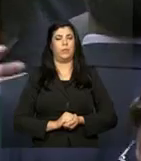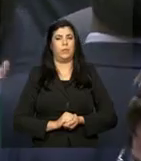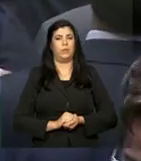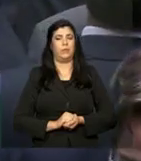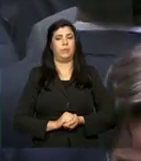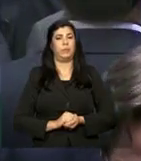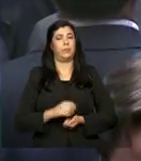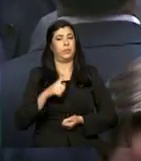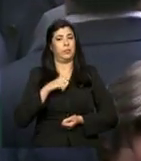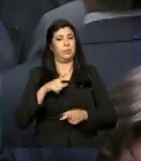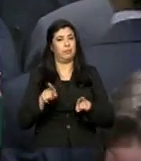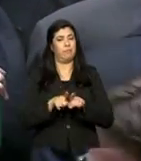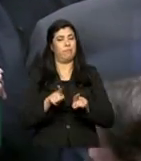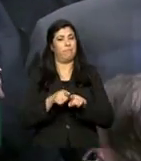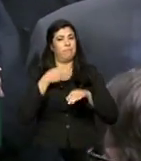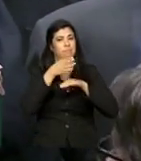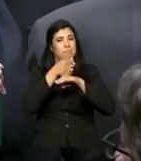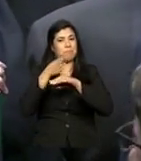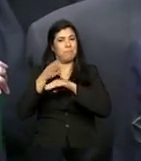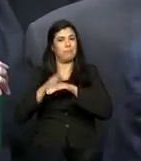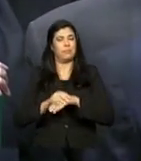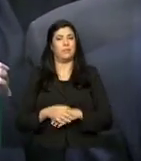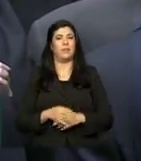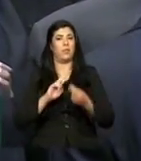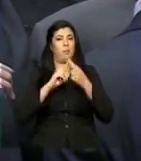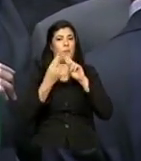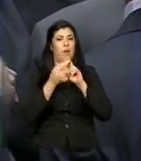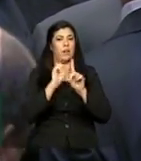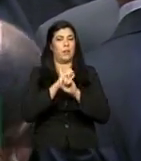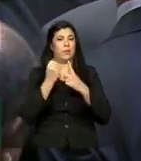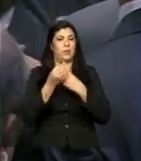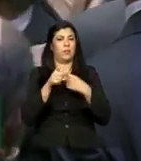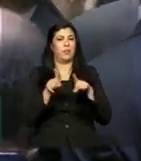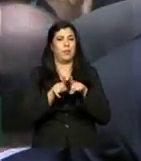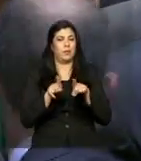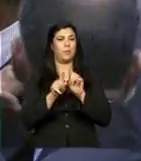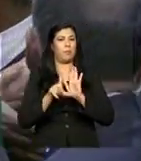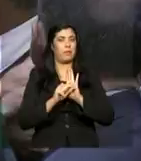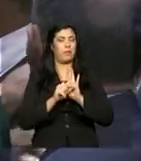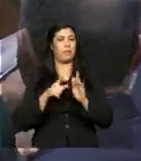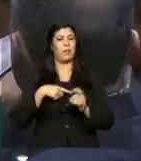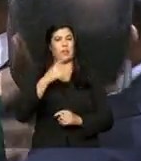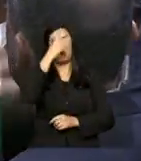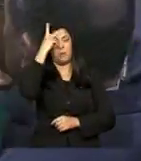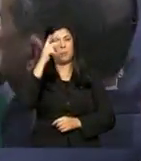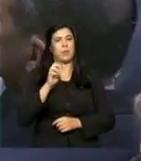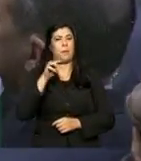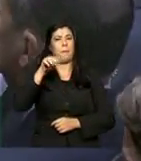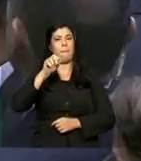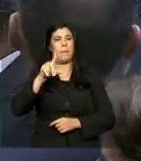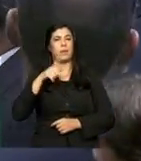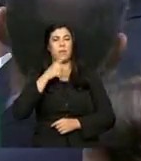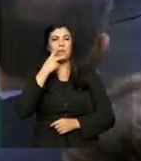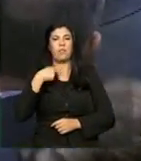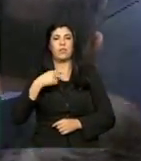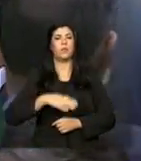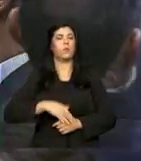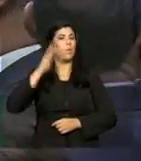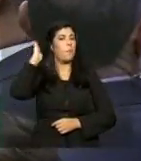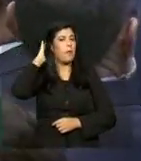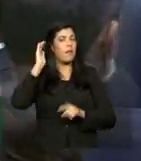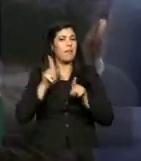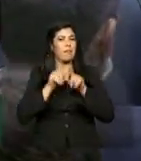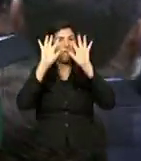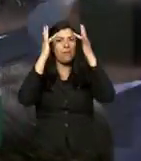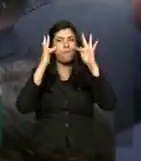Bom, eu tenho mais uma participação pelas redes sociais, o Maxwell Batiste. Ele diz o seguinte: estou em Salgado Filho, no Paraná,